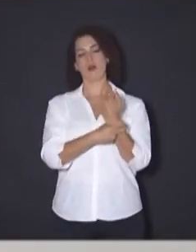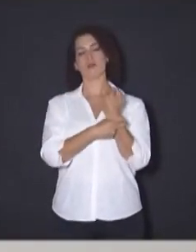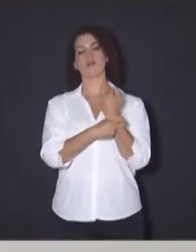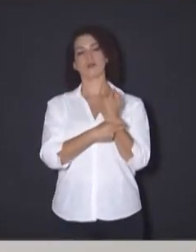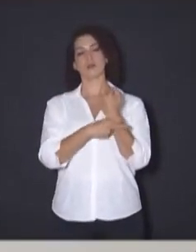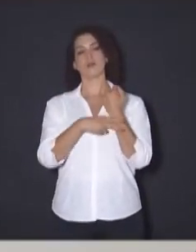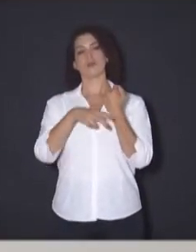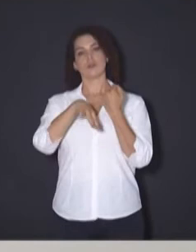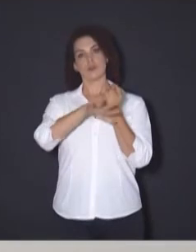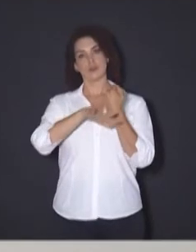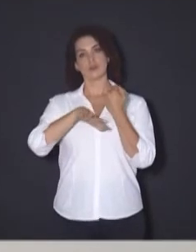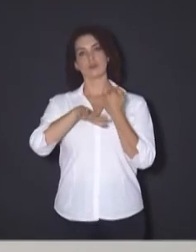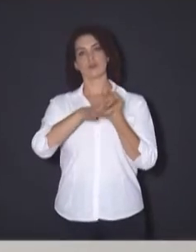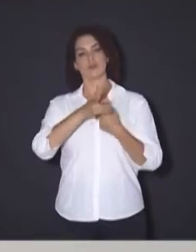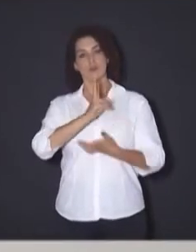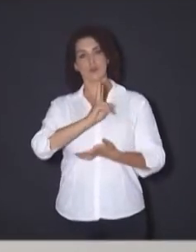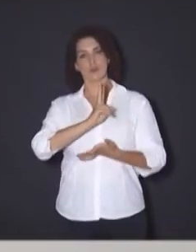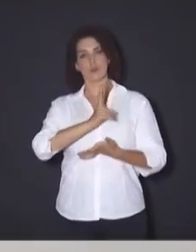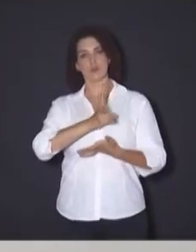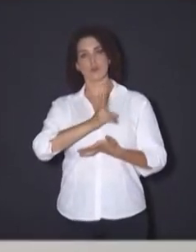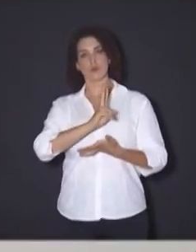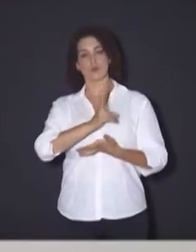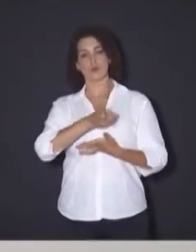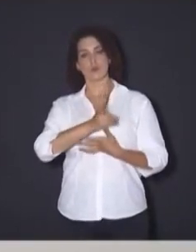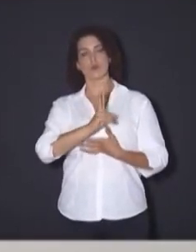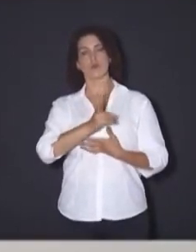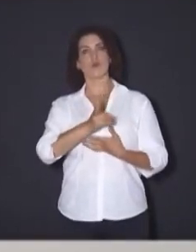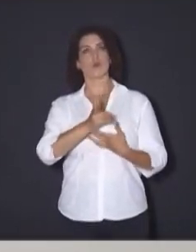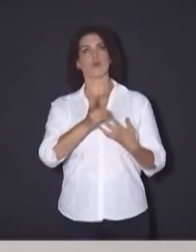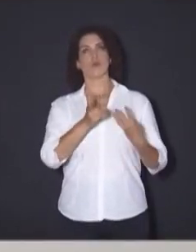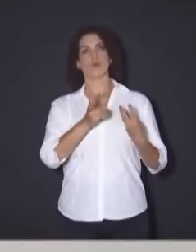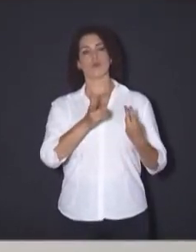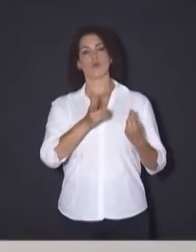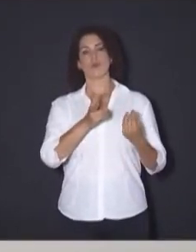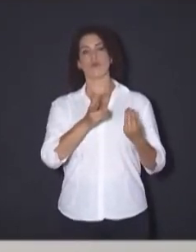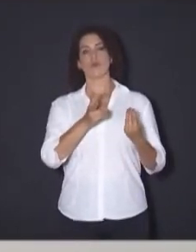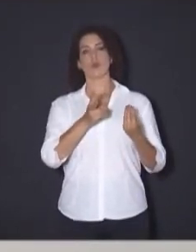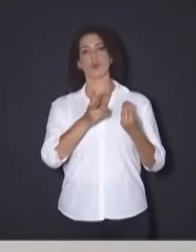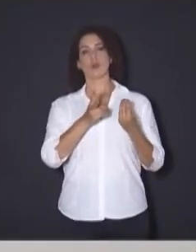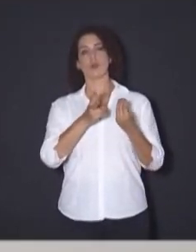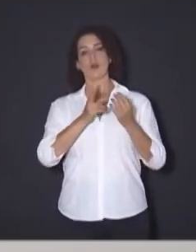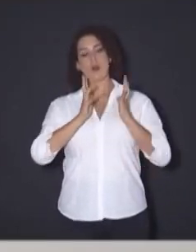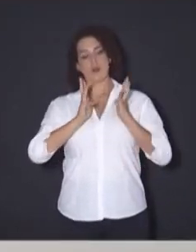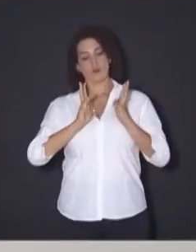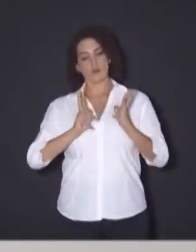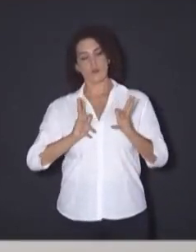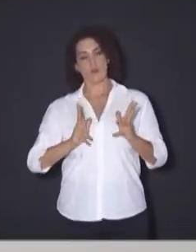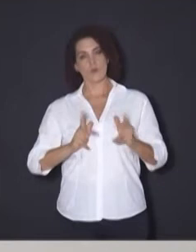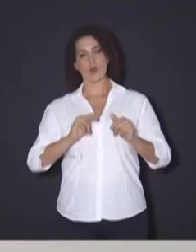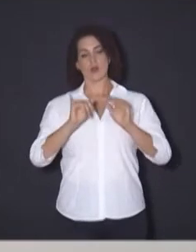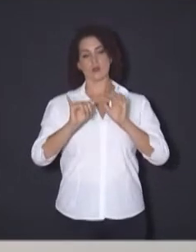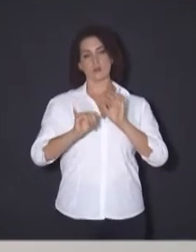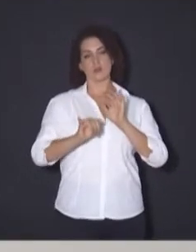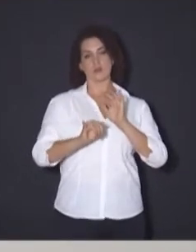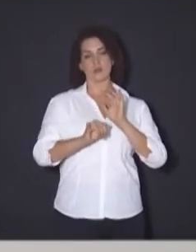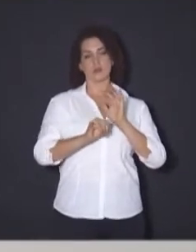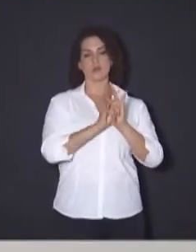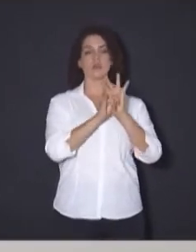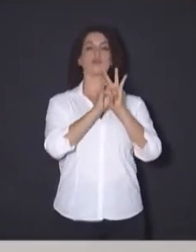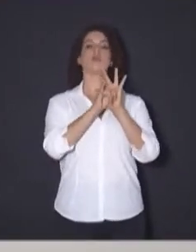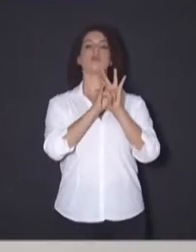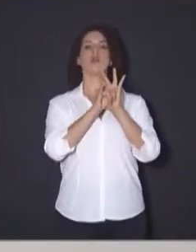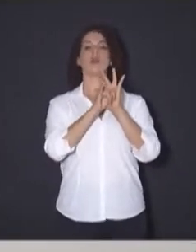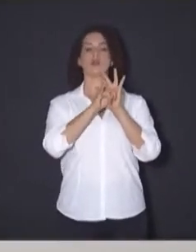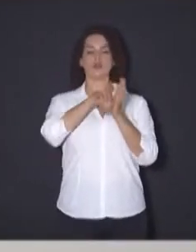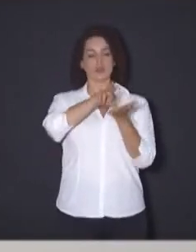a sua é casamento sua identidade que essa sua